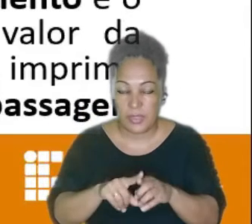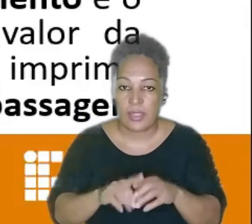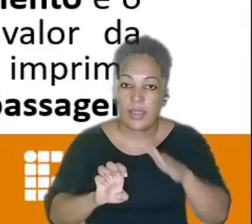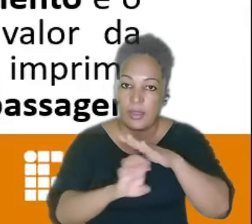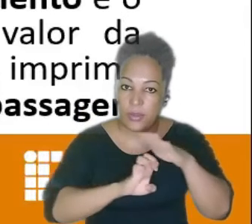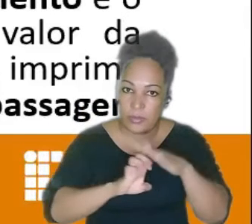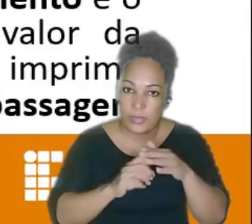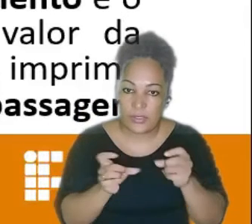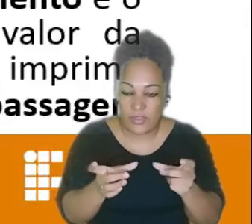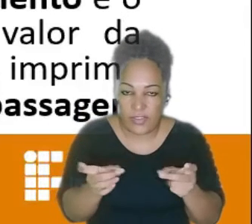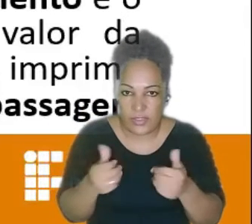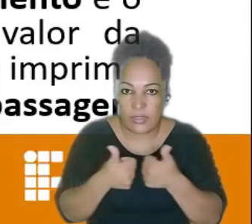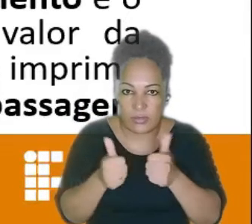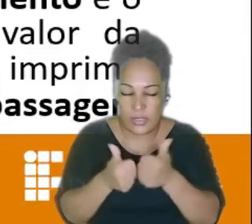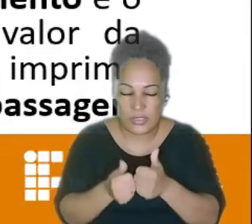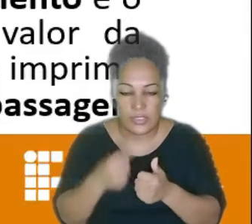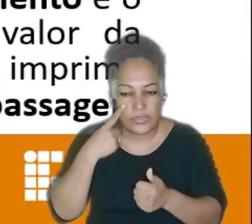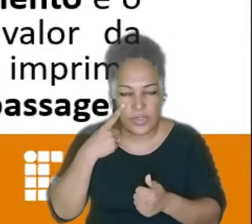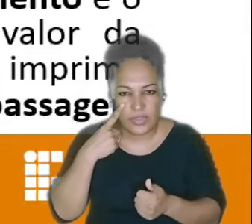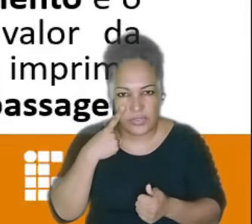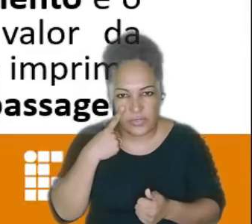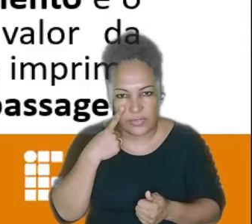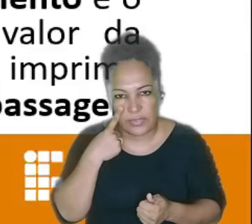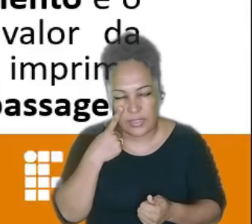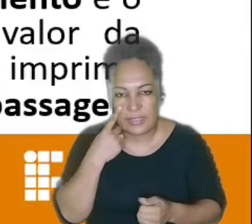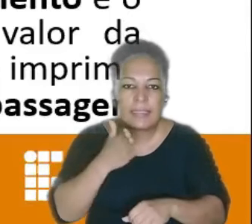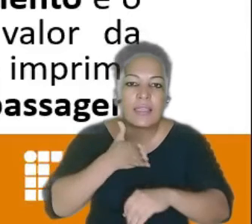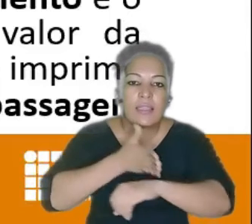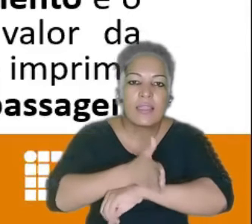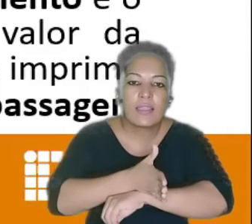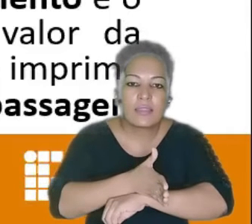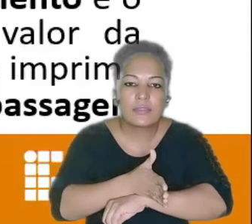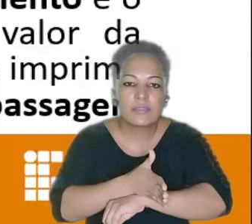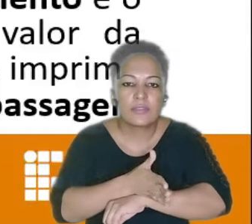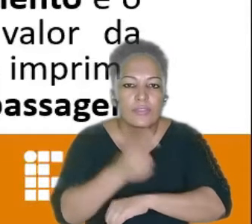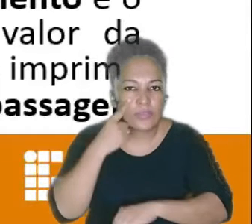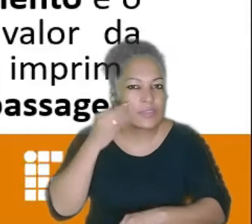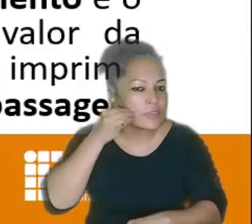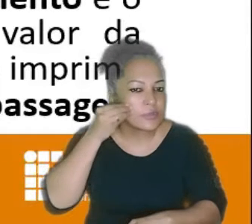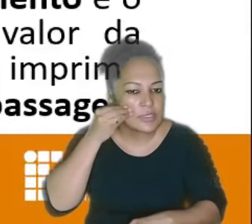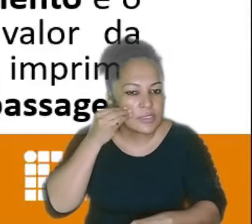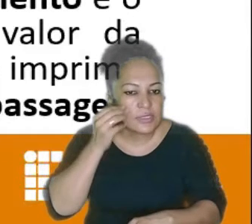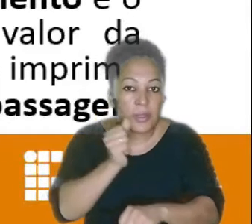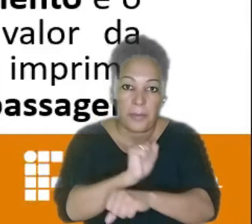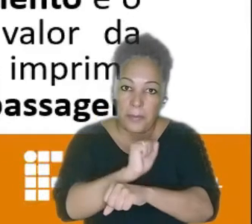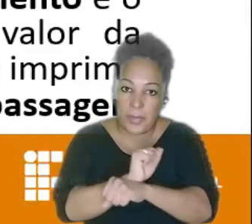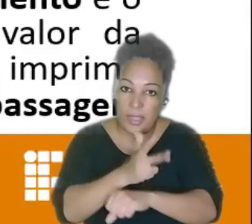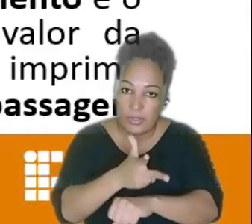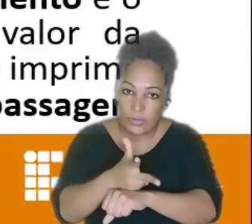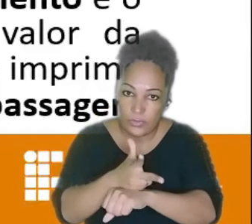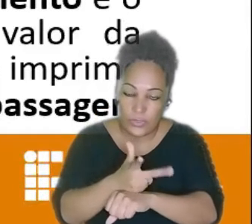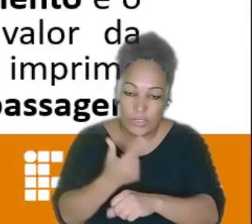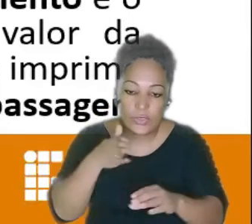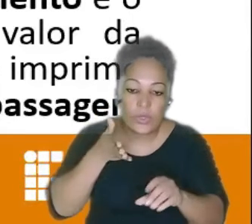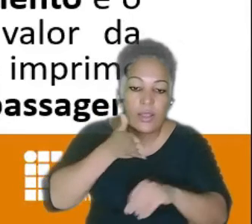empresa rodoviária vende vários trechos por dia. Se você entrar lá, entra aí vamos fazer um teste? Pausa o vídeo, entra